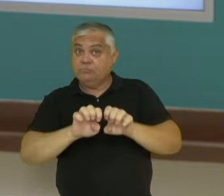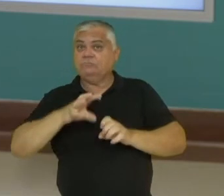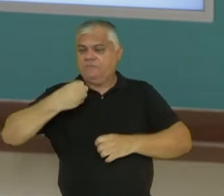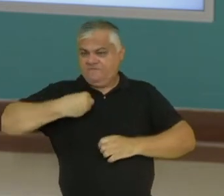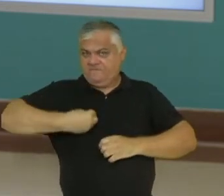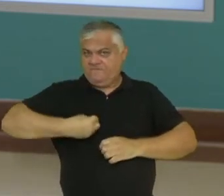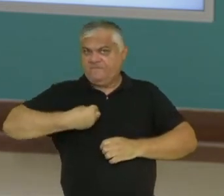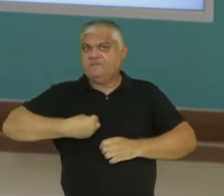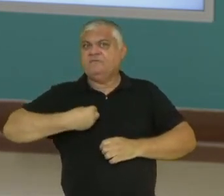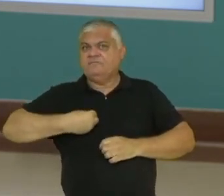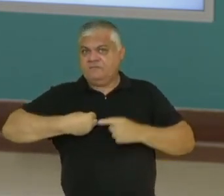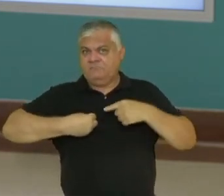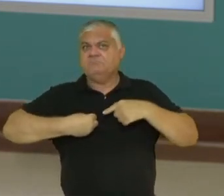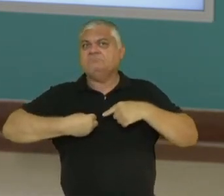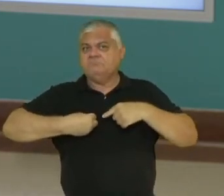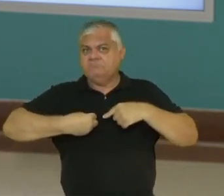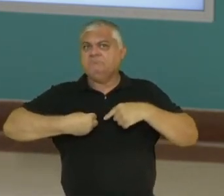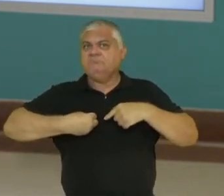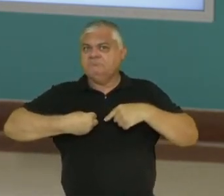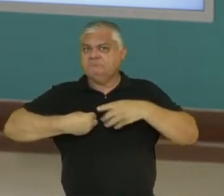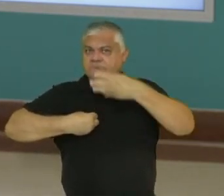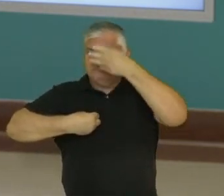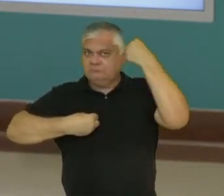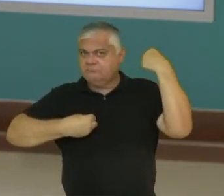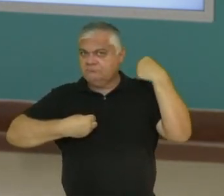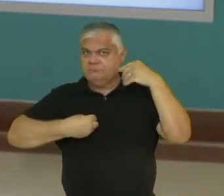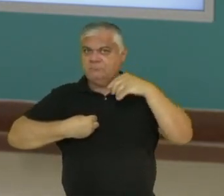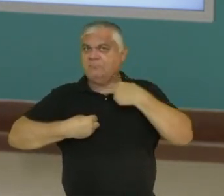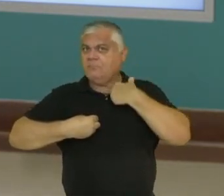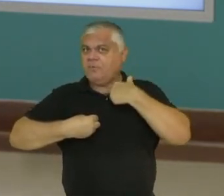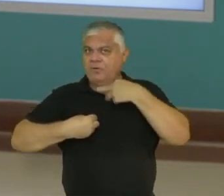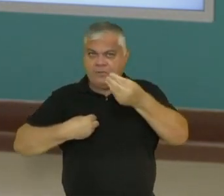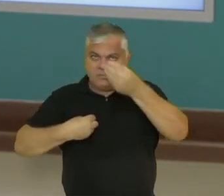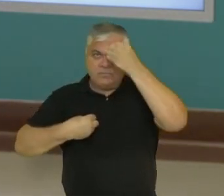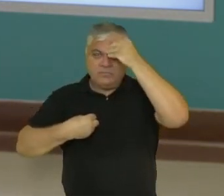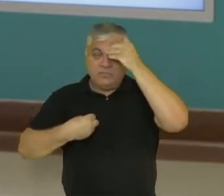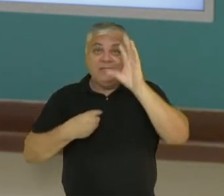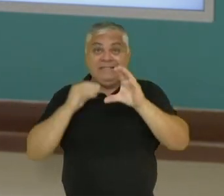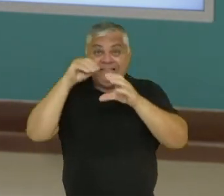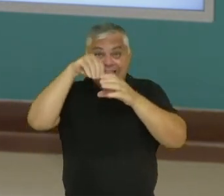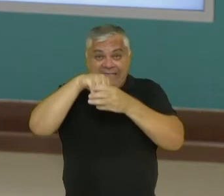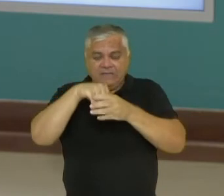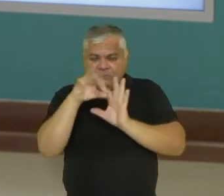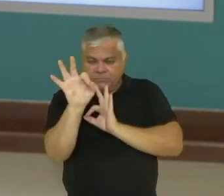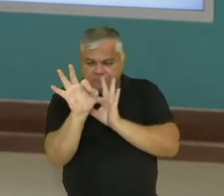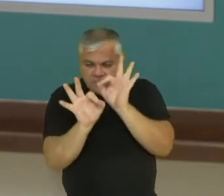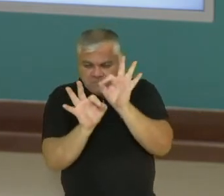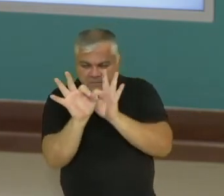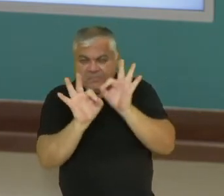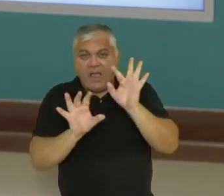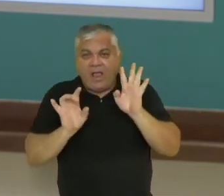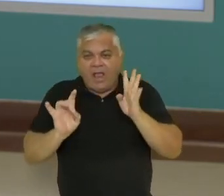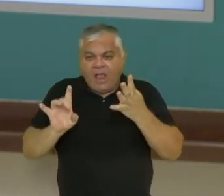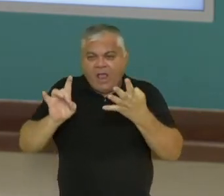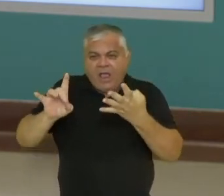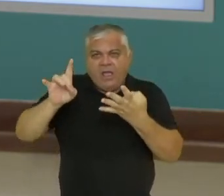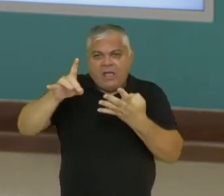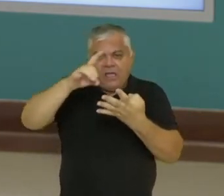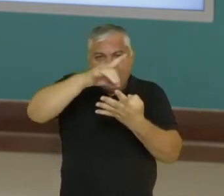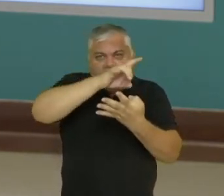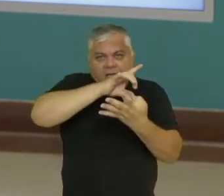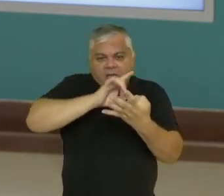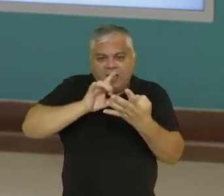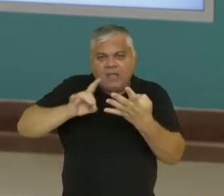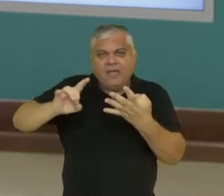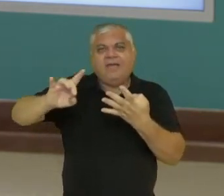vivas, não podemos esquecer disso, que tem uma organização interna, como a gente acabou de ver aqui, e onde cada